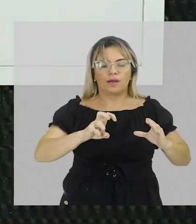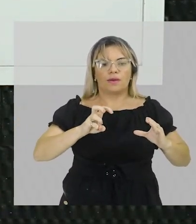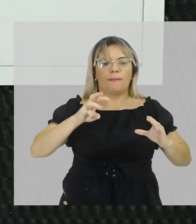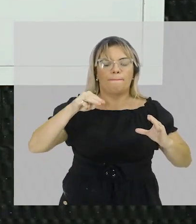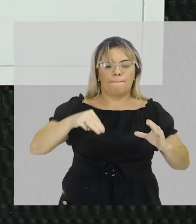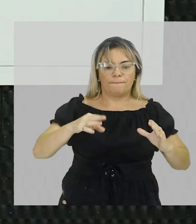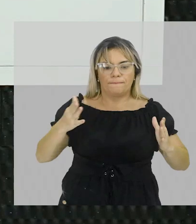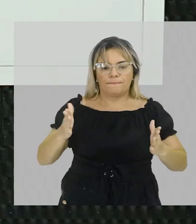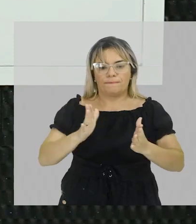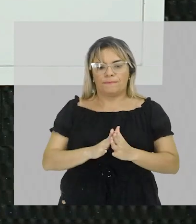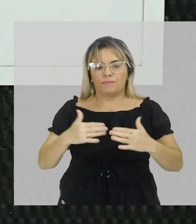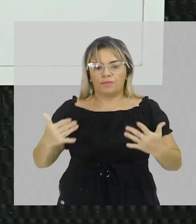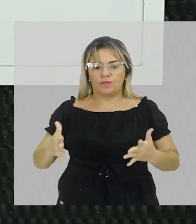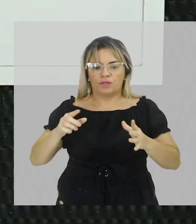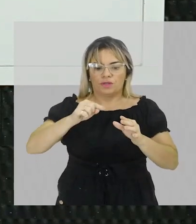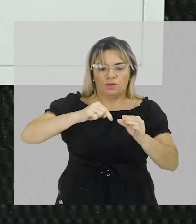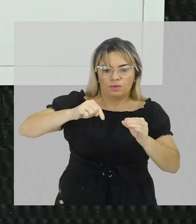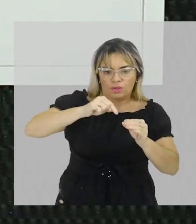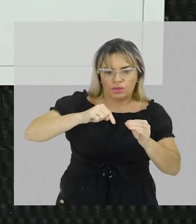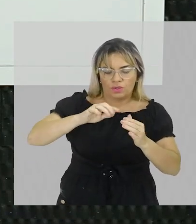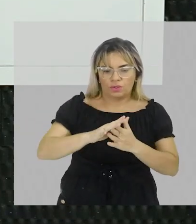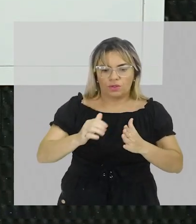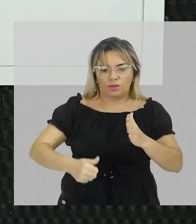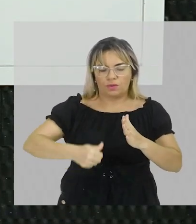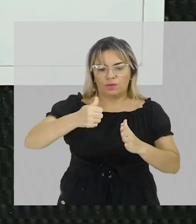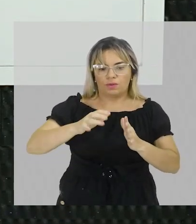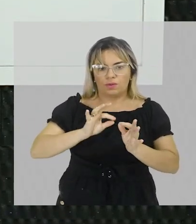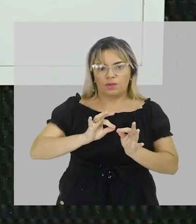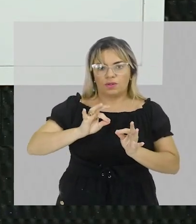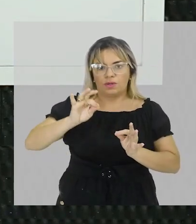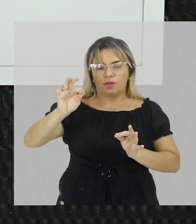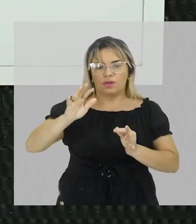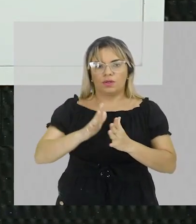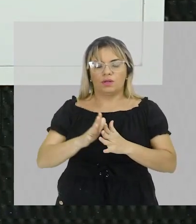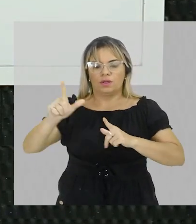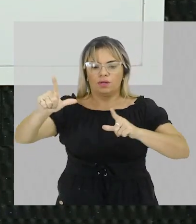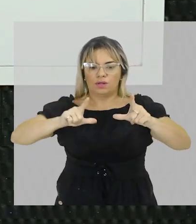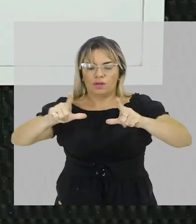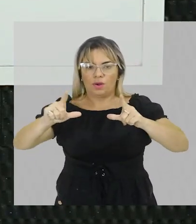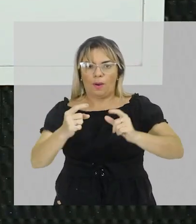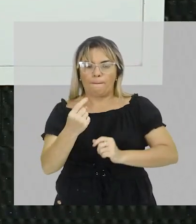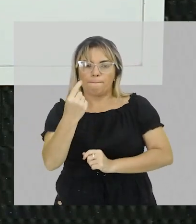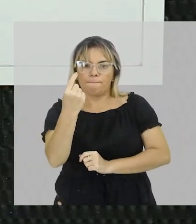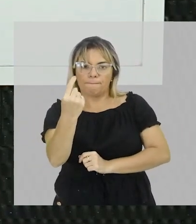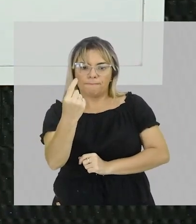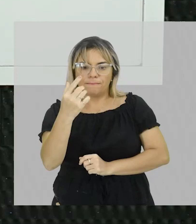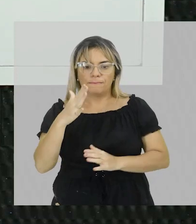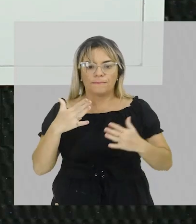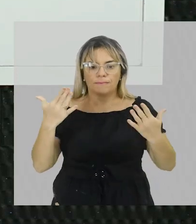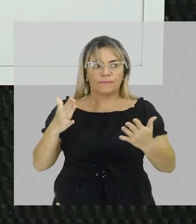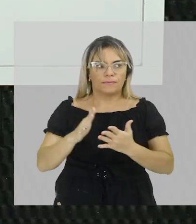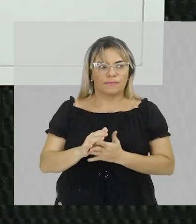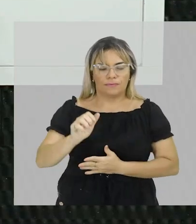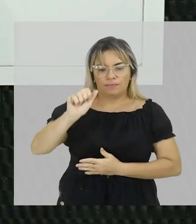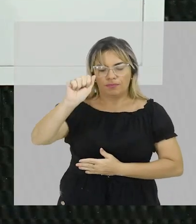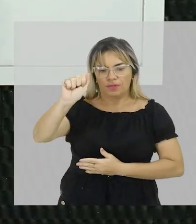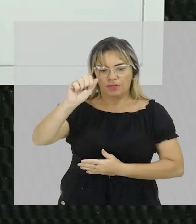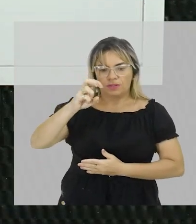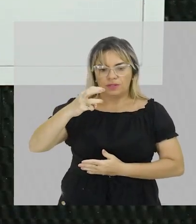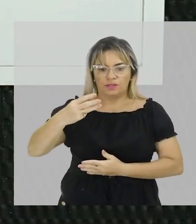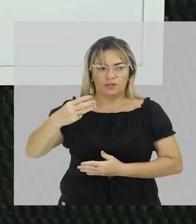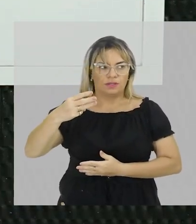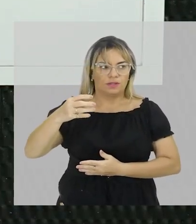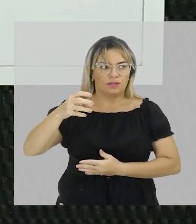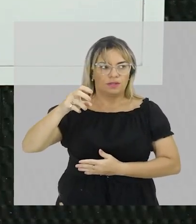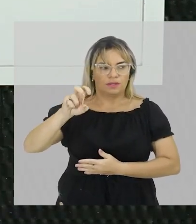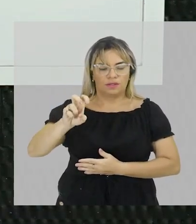até onde está o primeiro trabalhador, tem 35 metros. Assim como do ponto O para o segundo trabalhador,